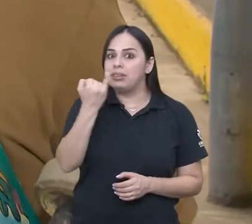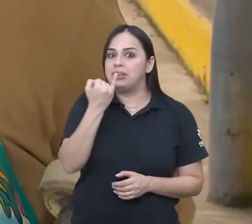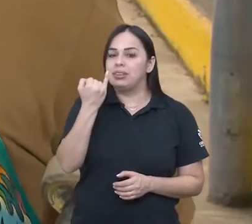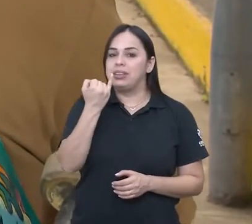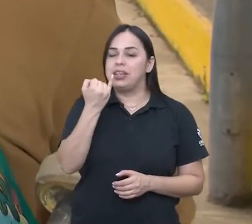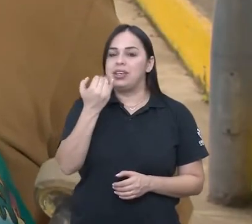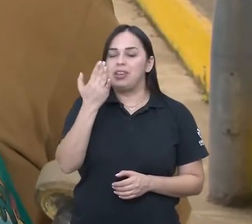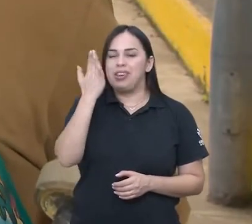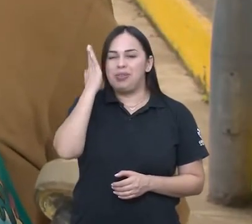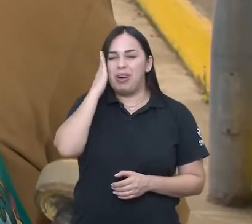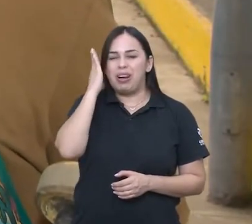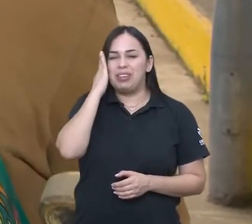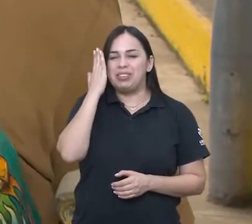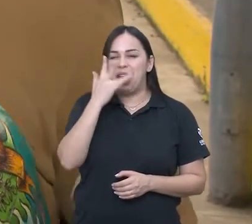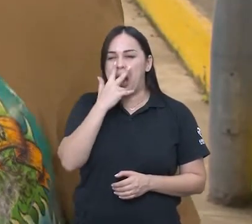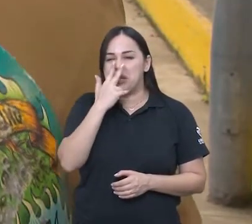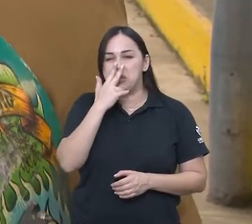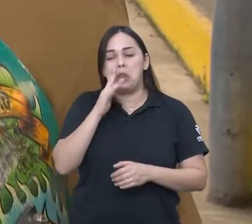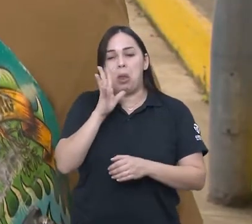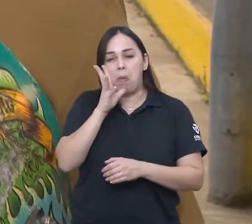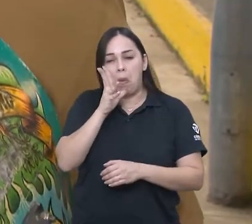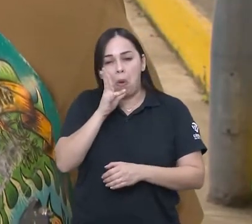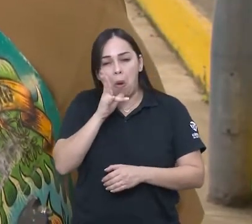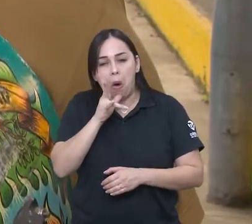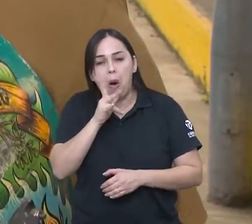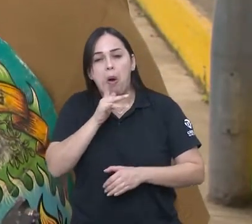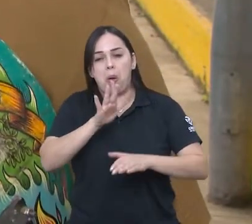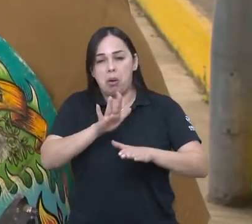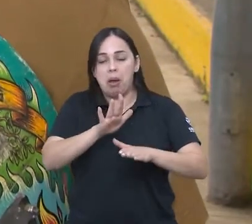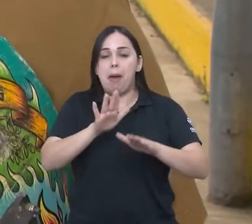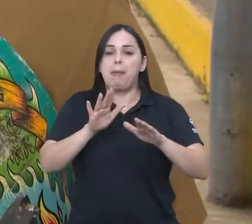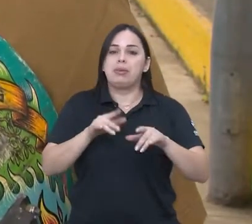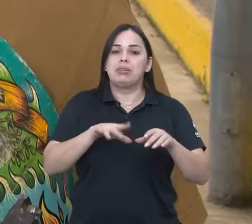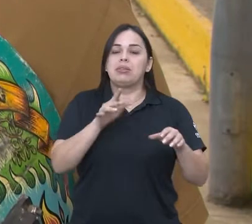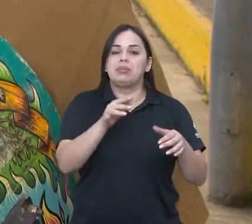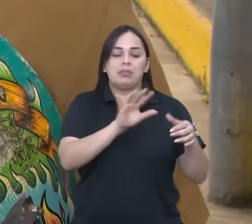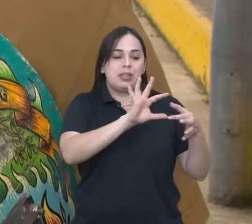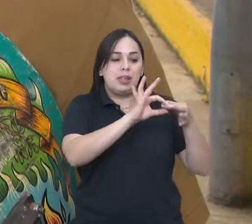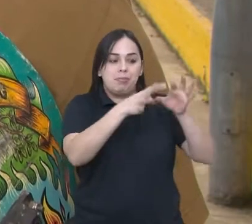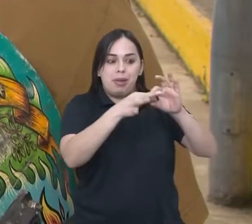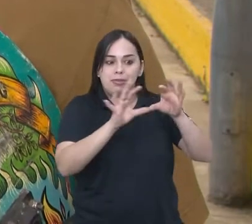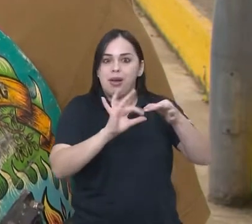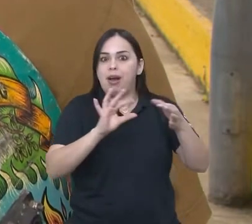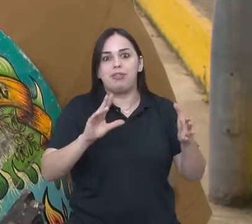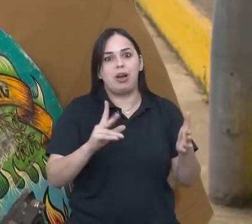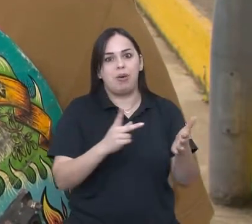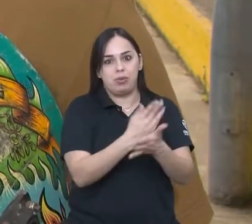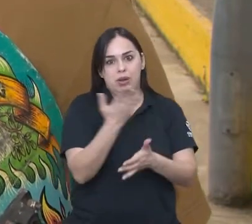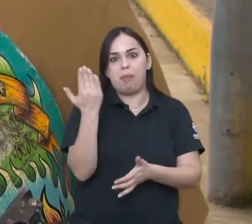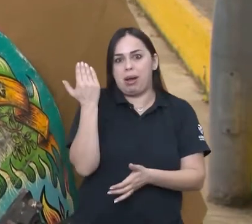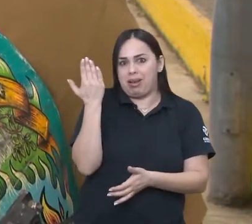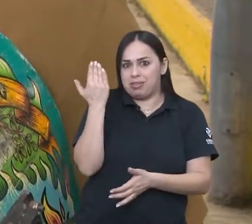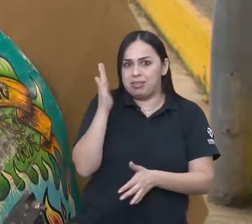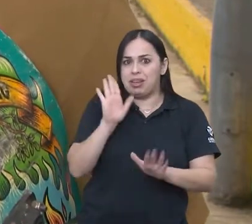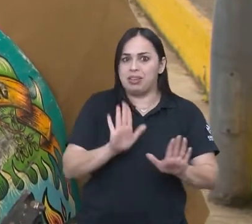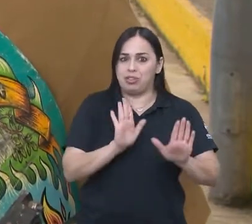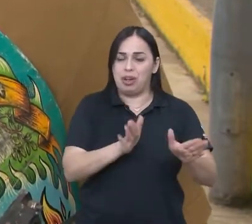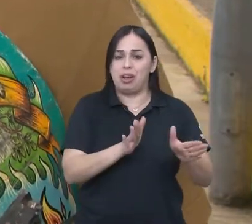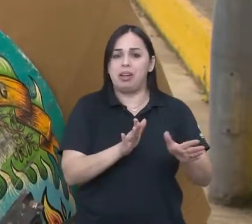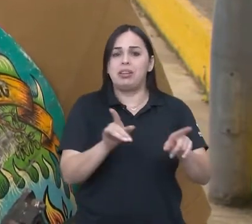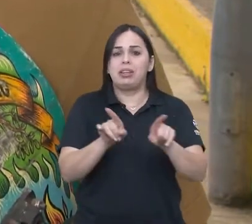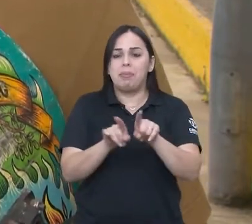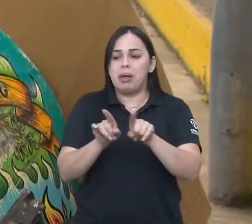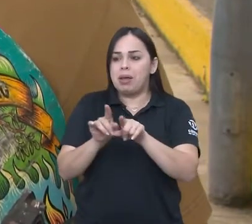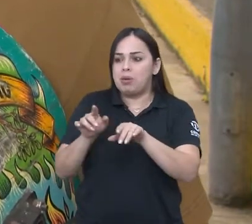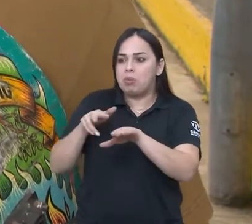acho super importante, apesar de ser tardio, né, o movimento aí das Olimpíadas, o skate nas Olimpíadas já aconteceu faz um tempo.